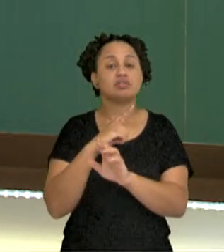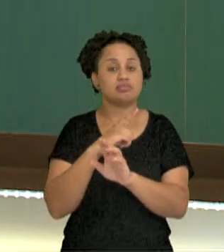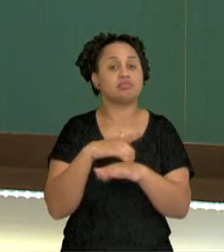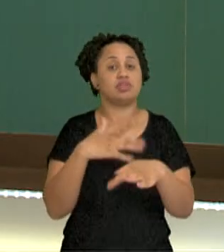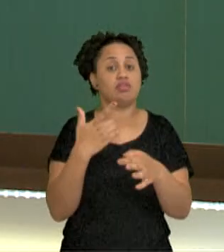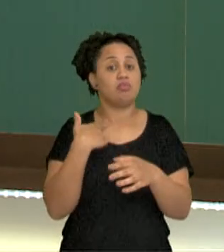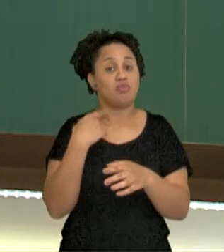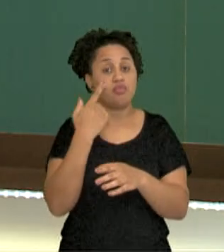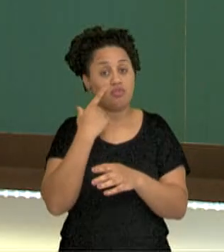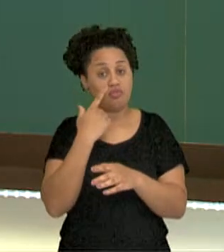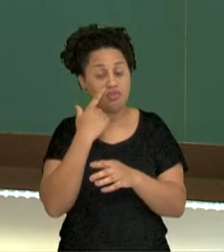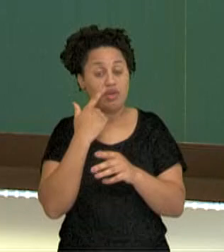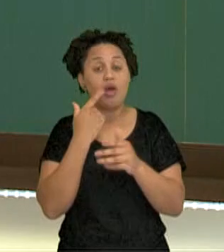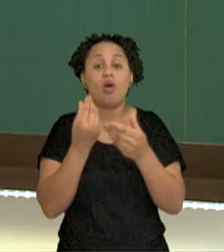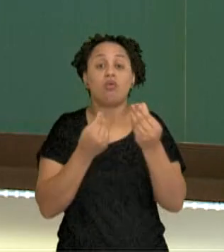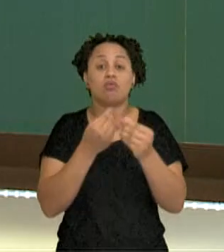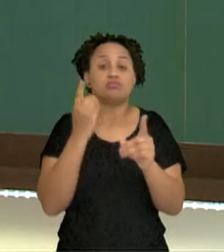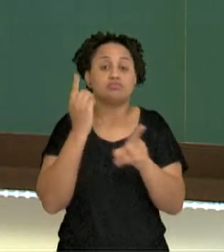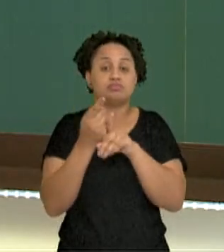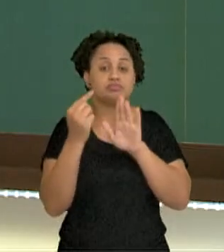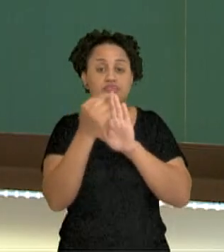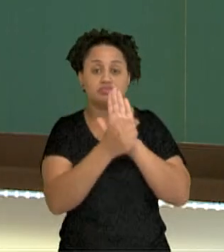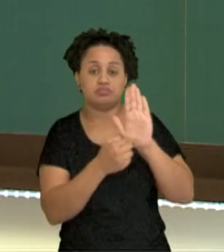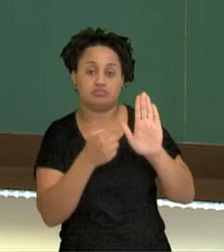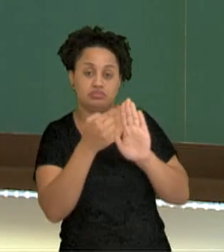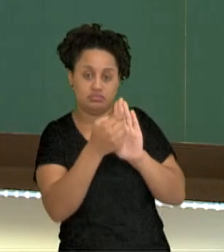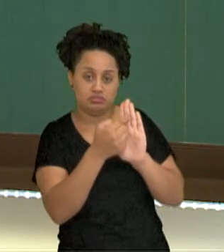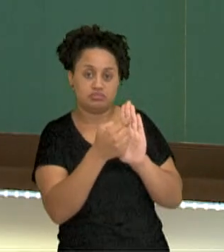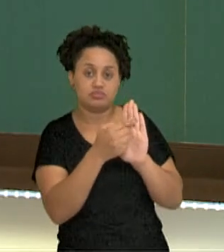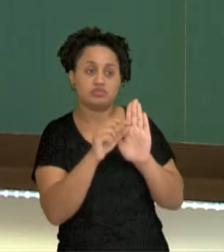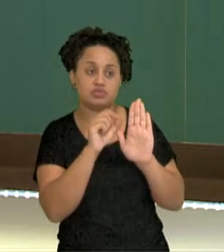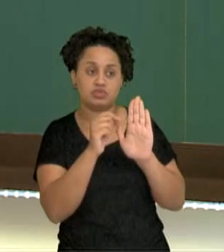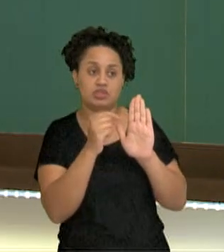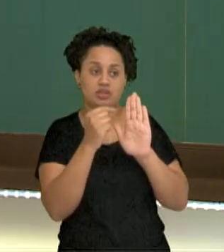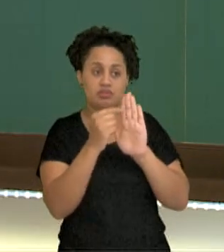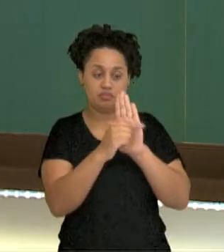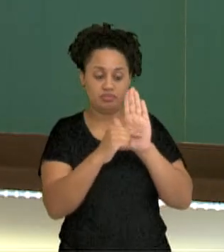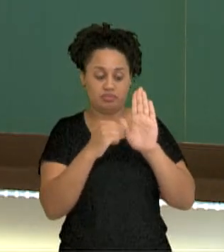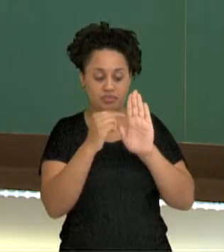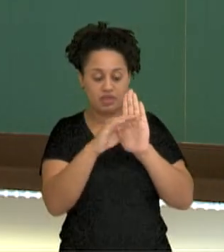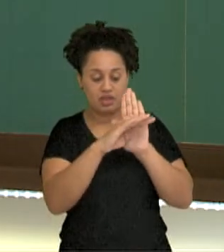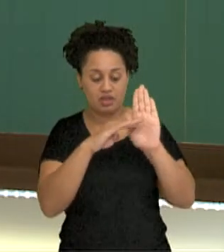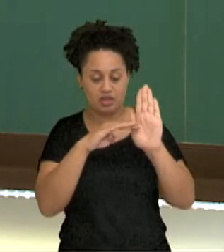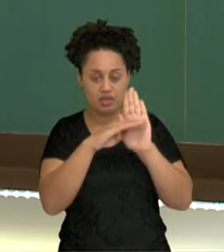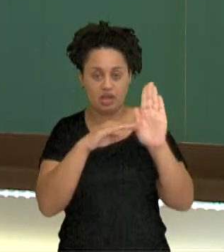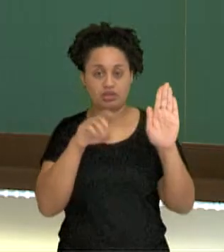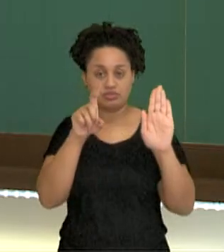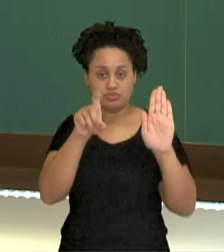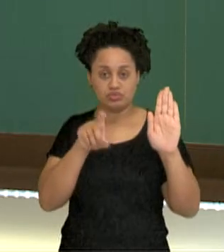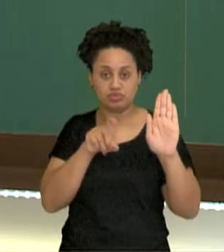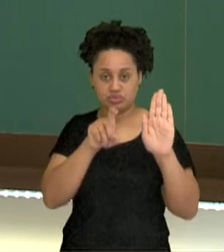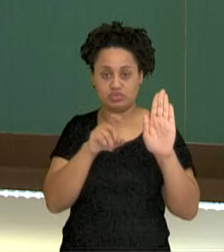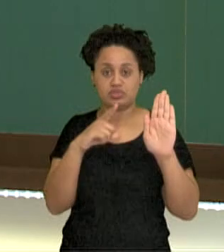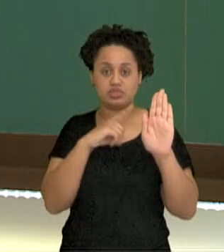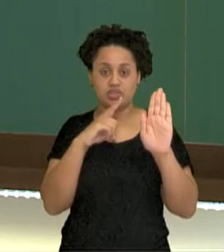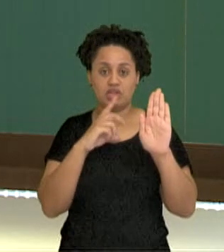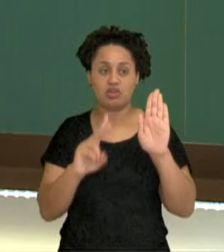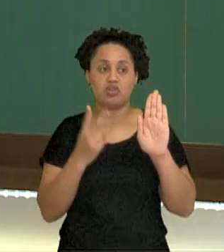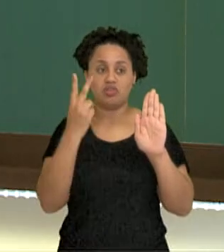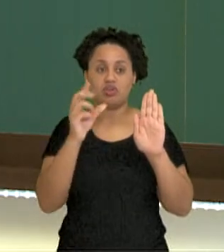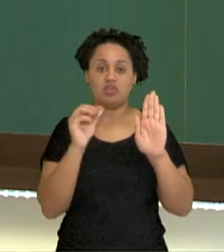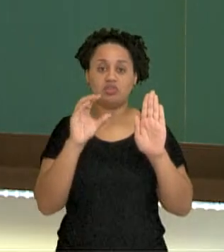essas relações na circunferência trigonométrica. Sobre o eixo X, nós vamos encontrar os valores